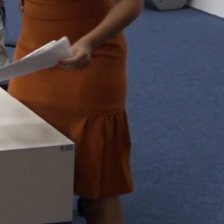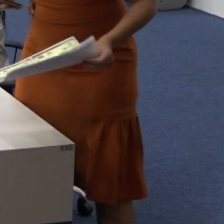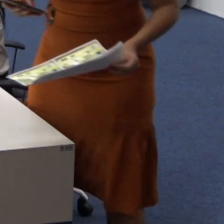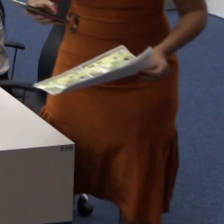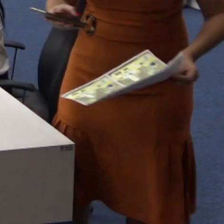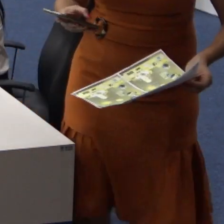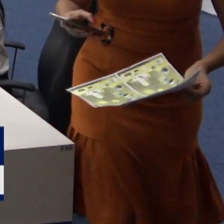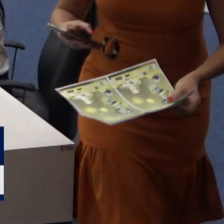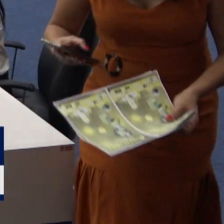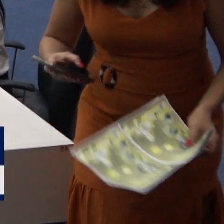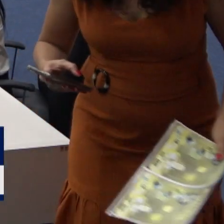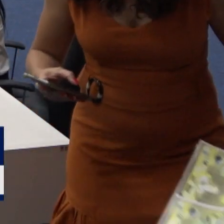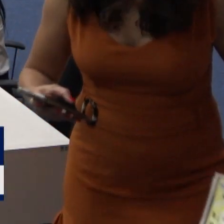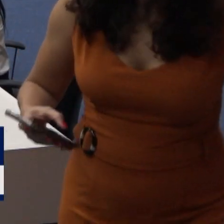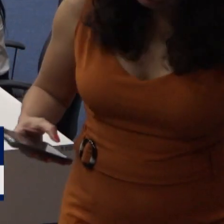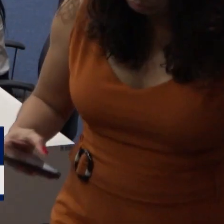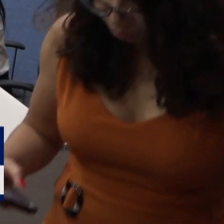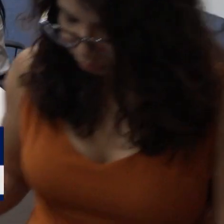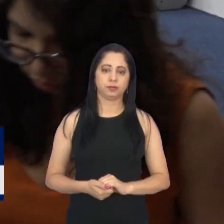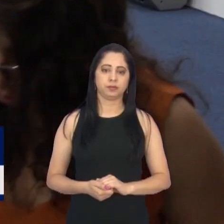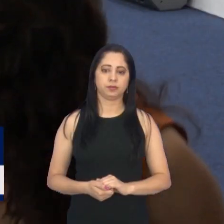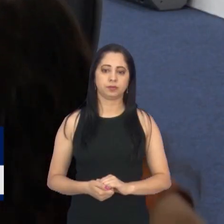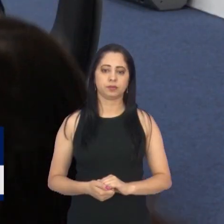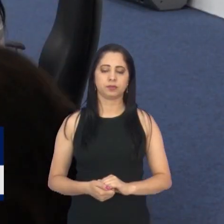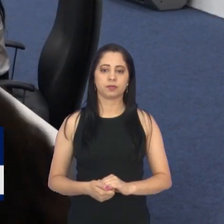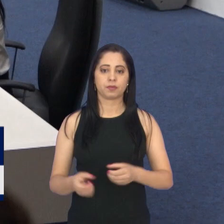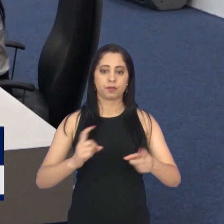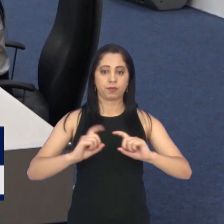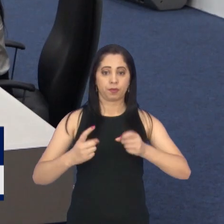Reaberta a presente sessão.